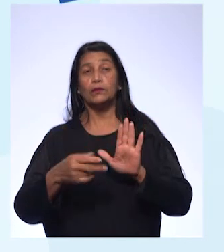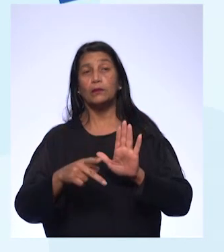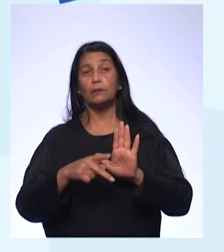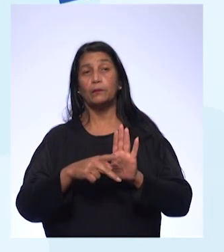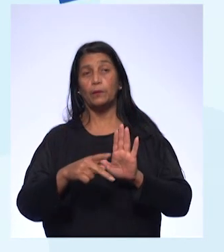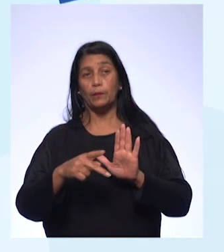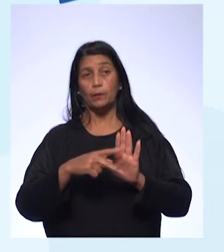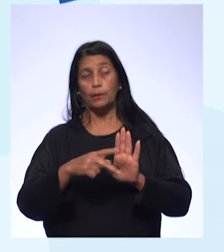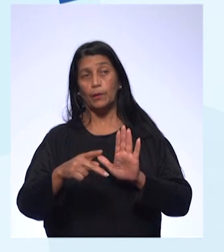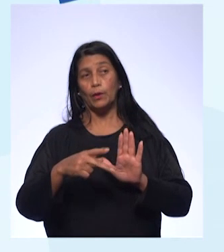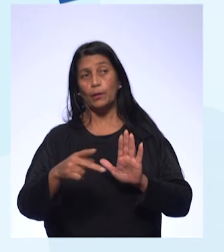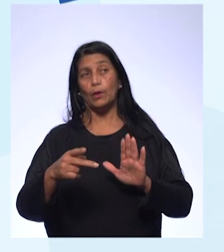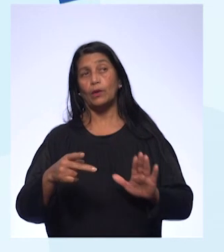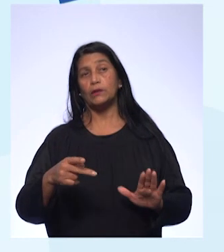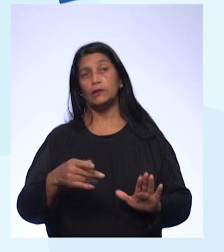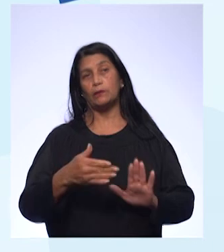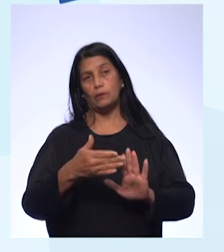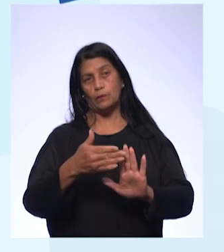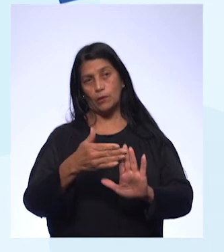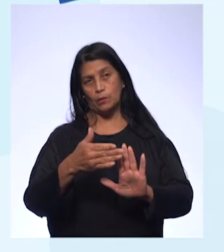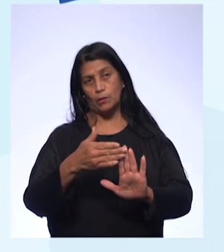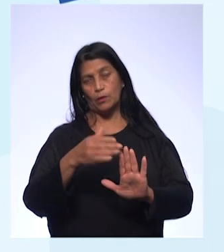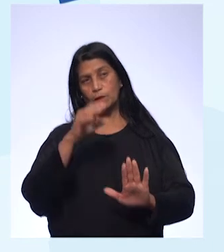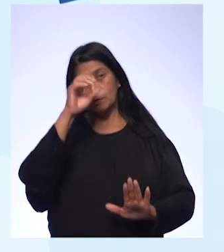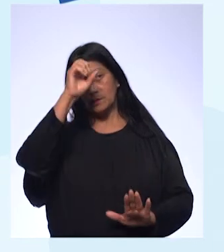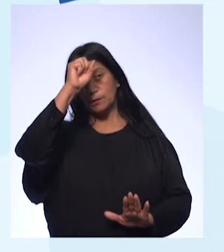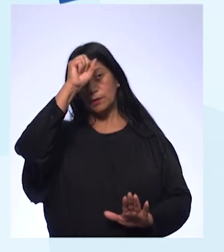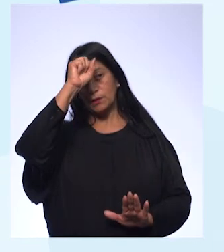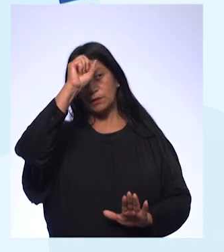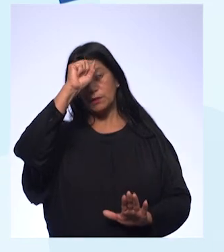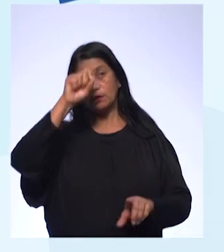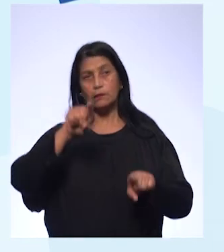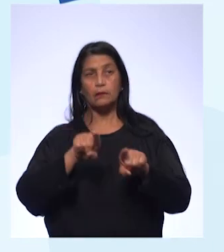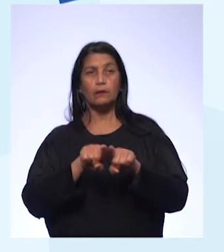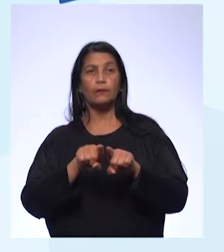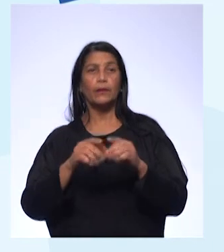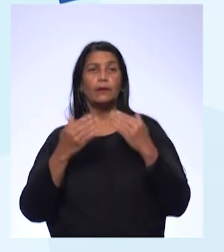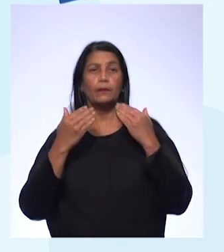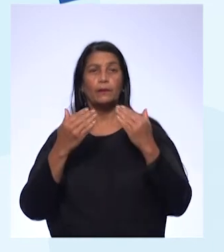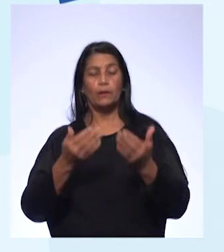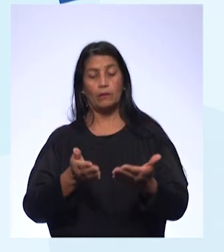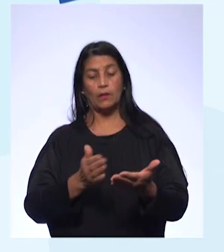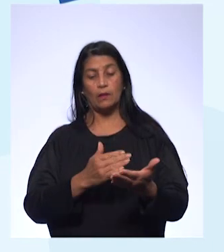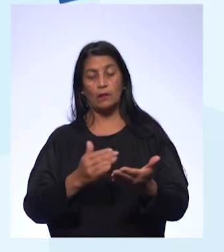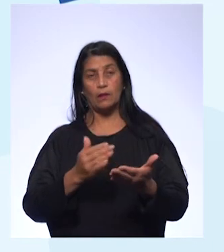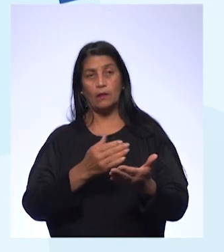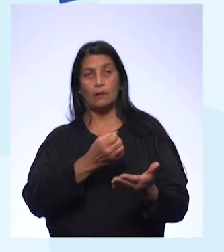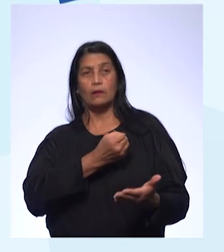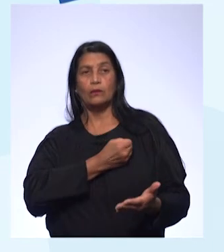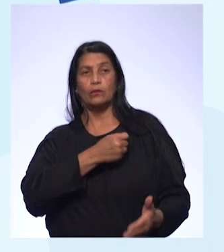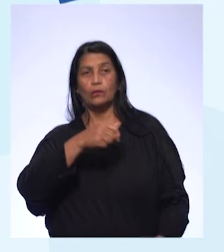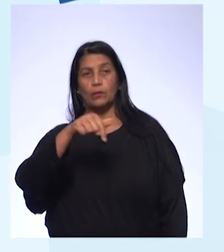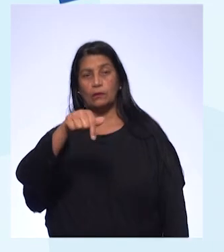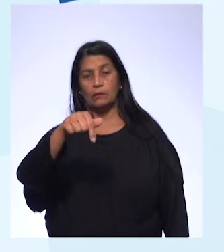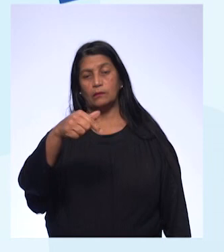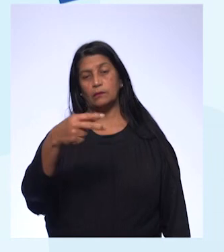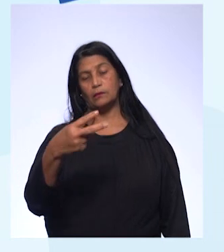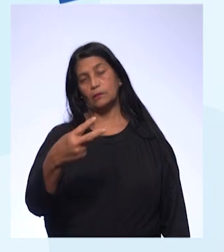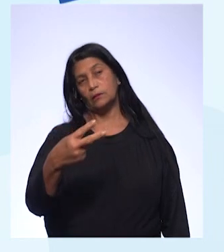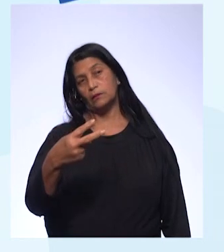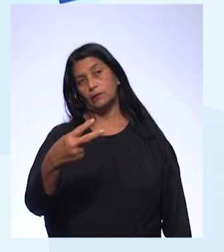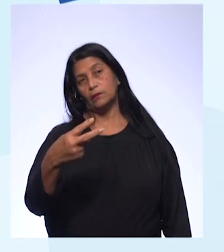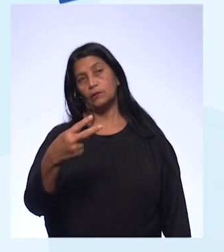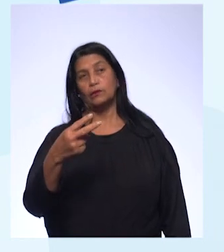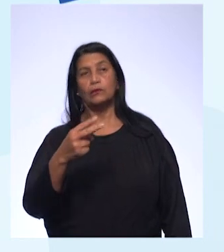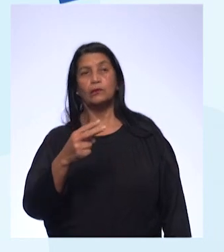de aprendizagem, tá? Essa situação de aprendizagem está no caderno do aluno, na página 72 do volume 3. Ela propõe